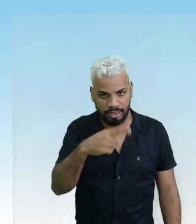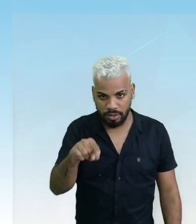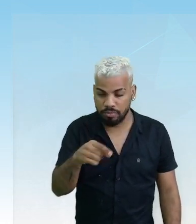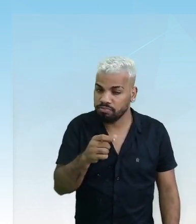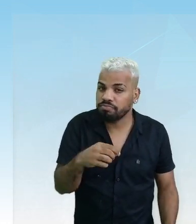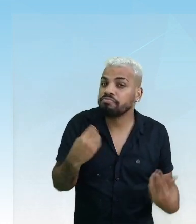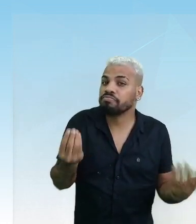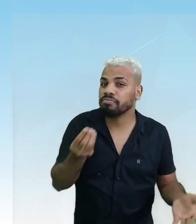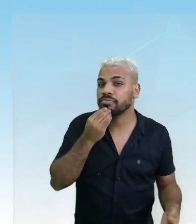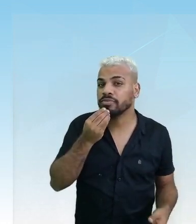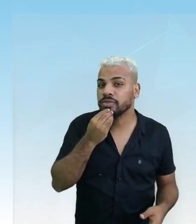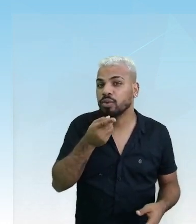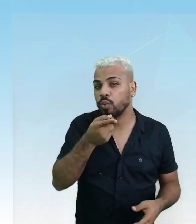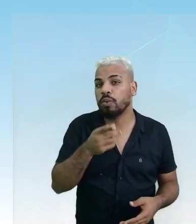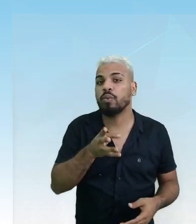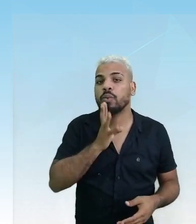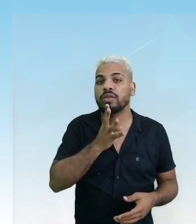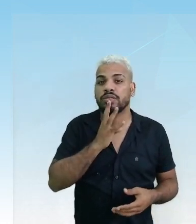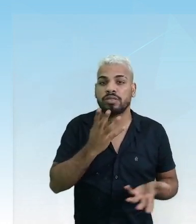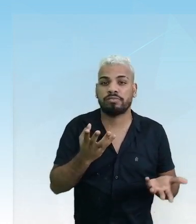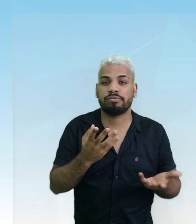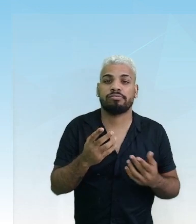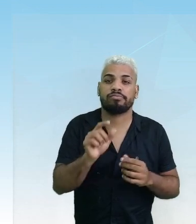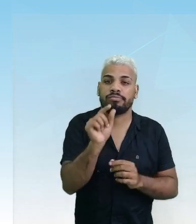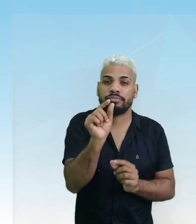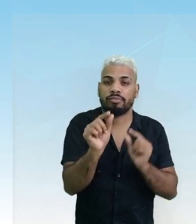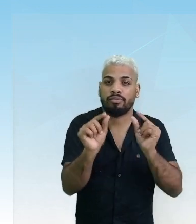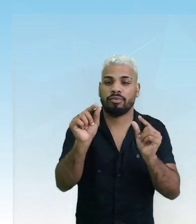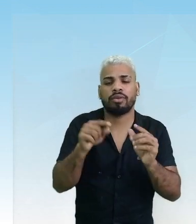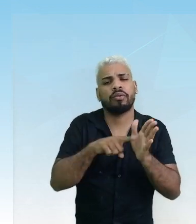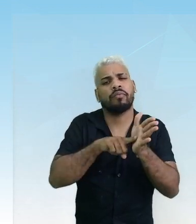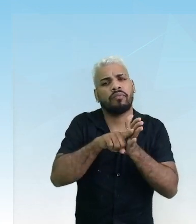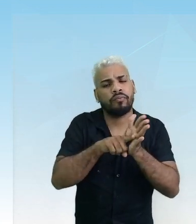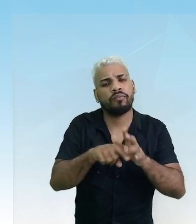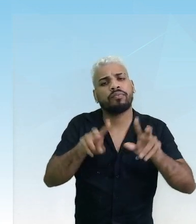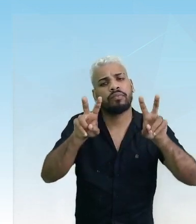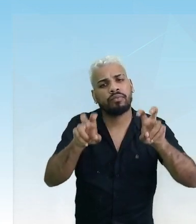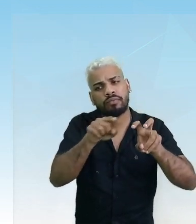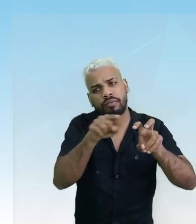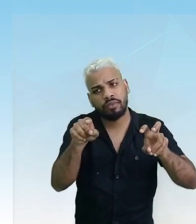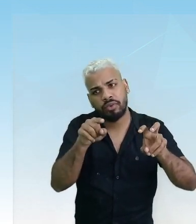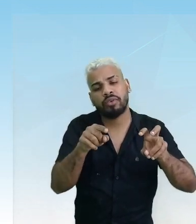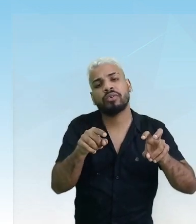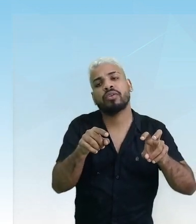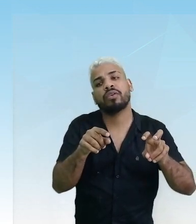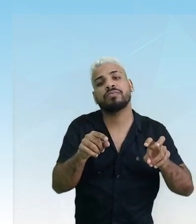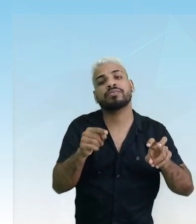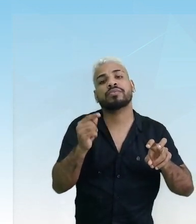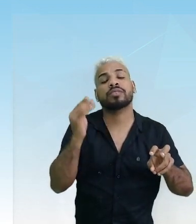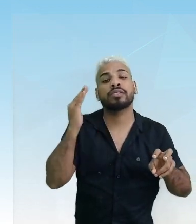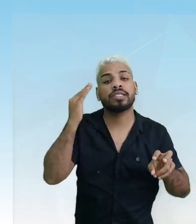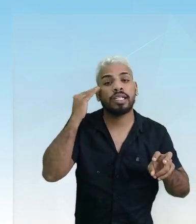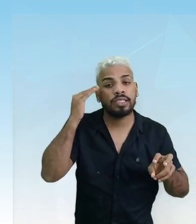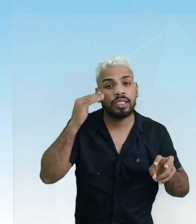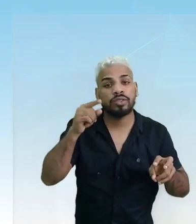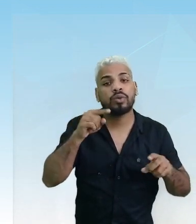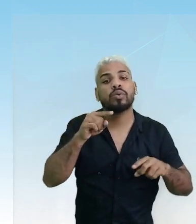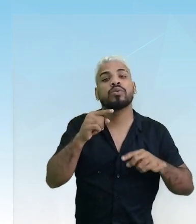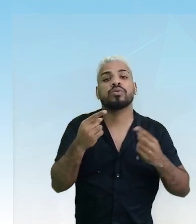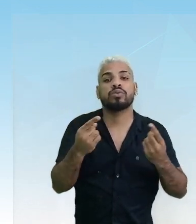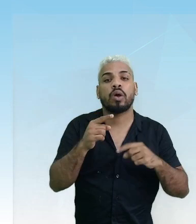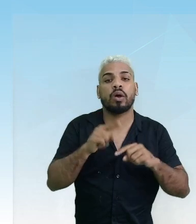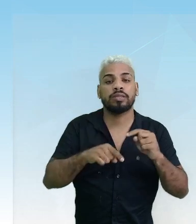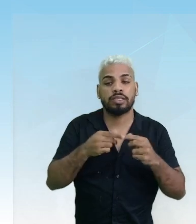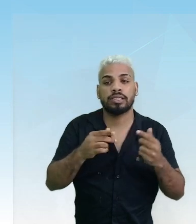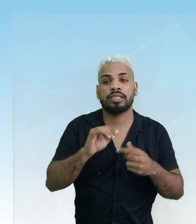as preposições da língua portuguesa, fazer uma pesquisa sobre elas, para que possa entender o objeto